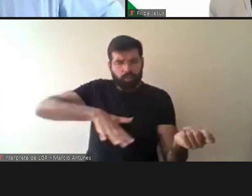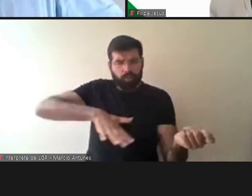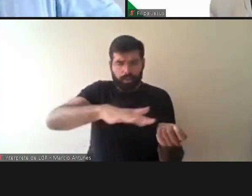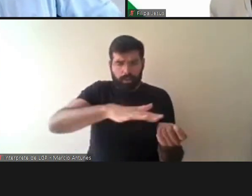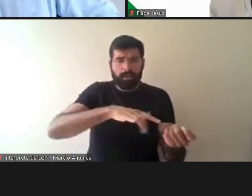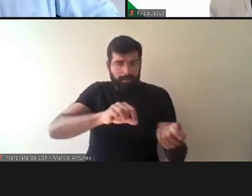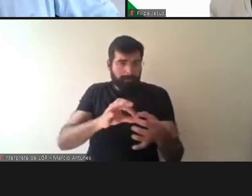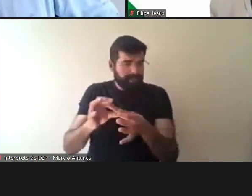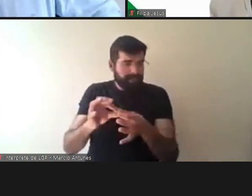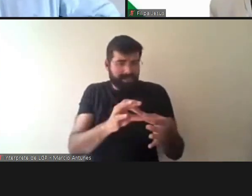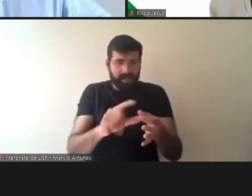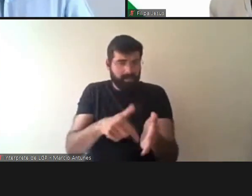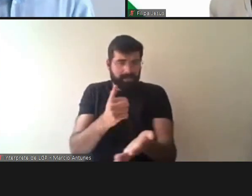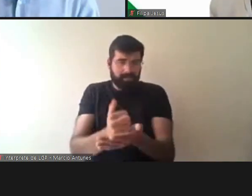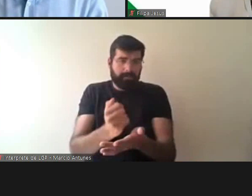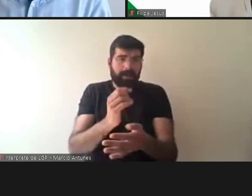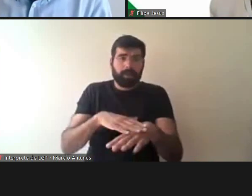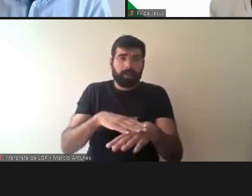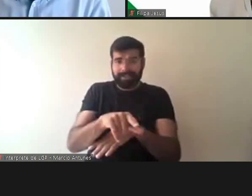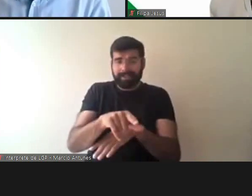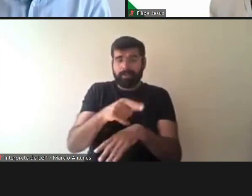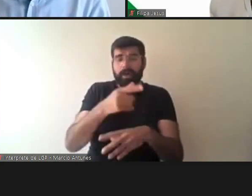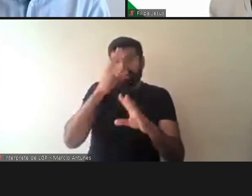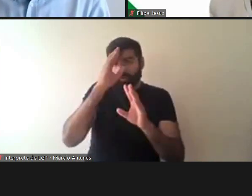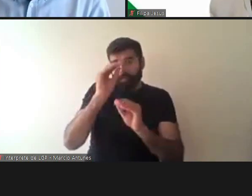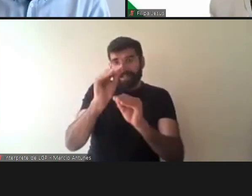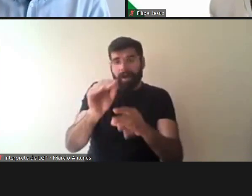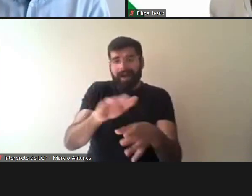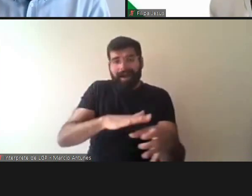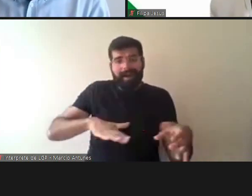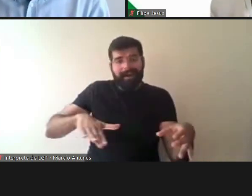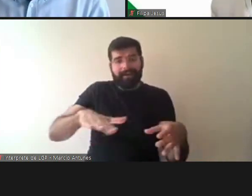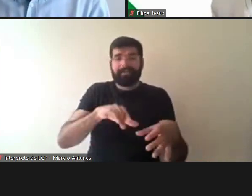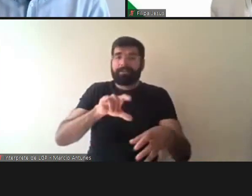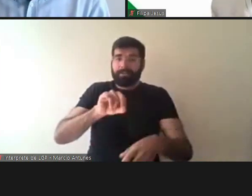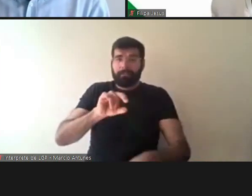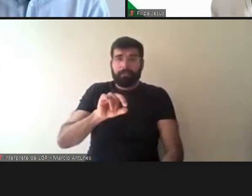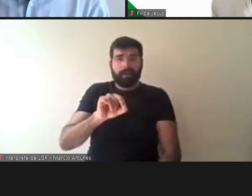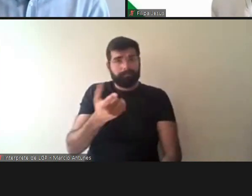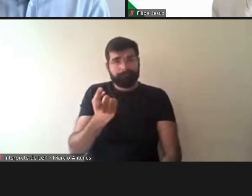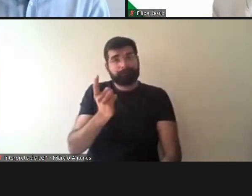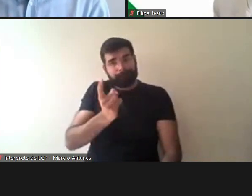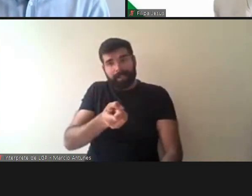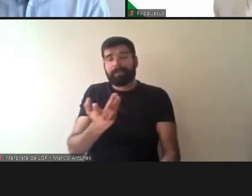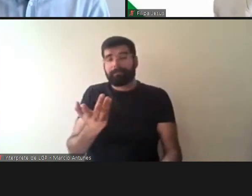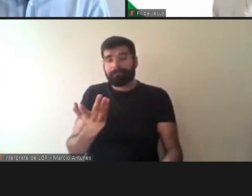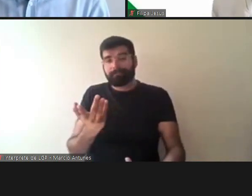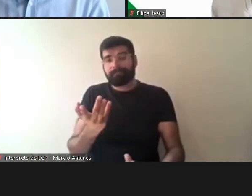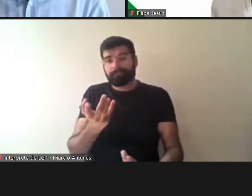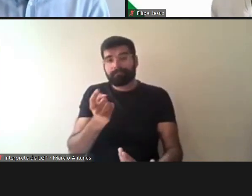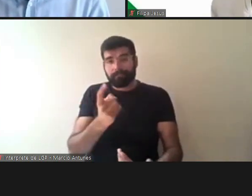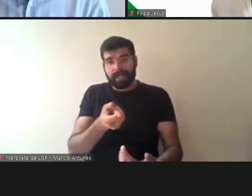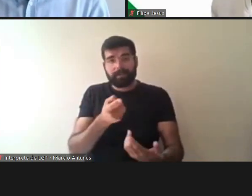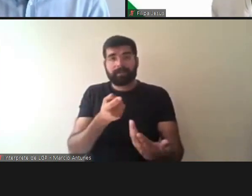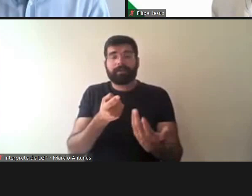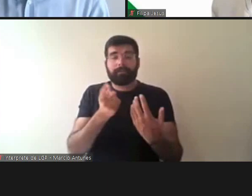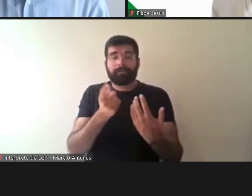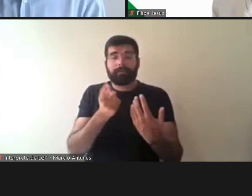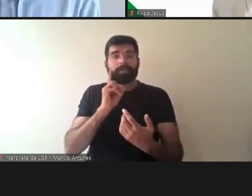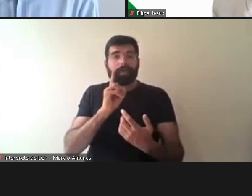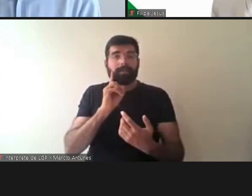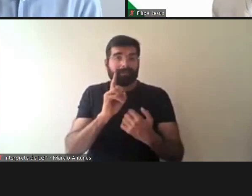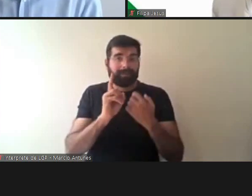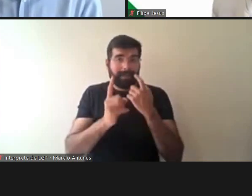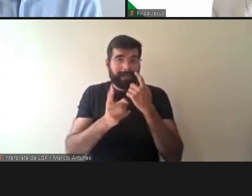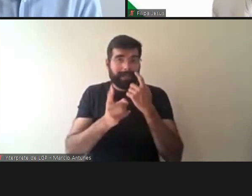qualificação é algo que tem de ser valorizado, e essa cultura tem de ser cada vez mais afirmada, porque em